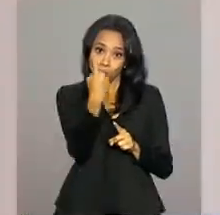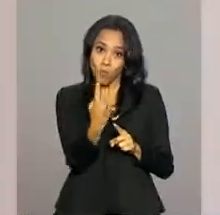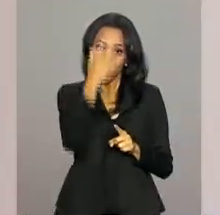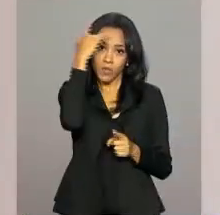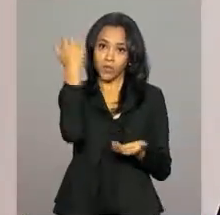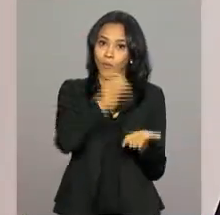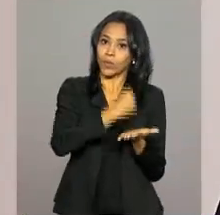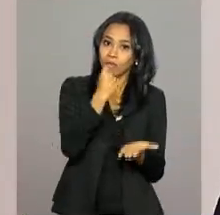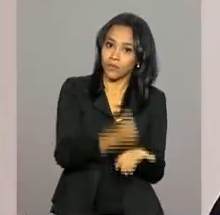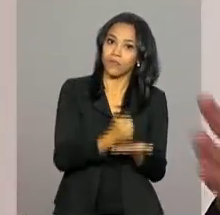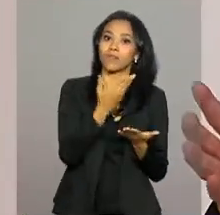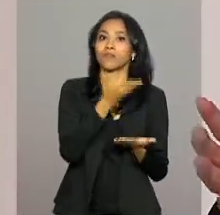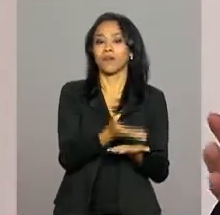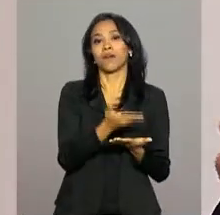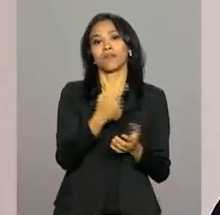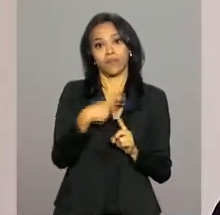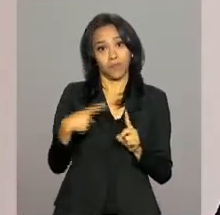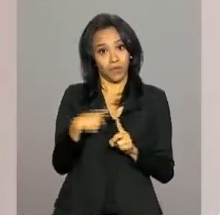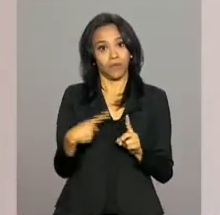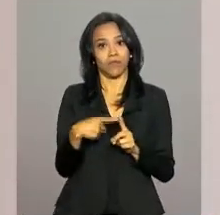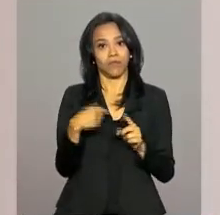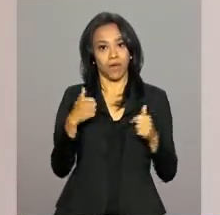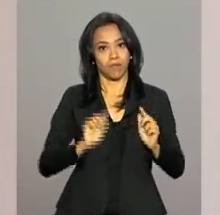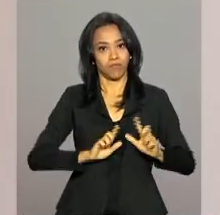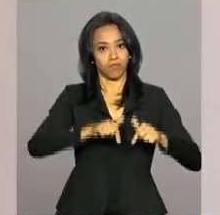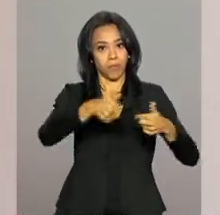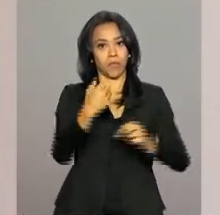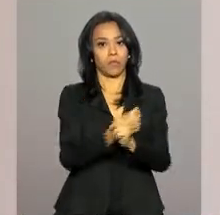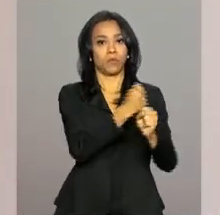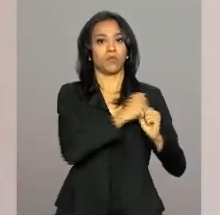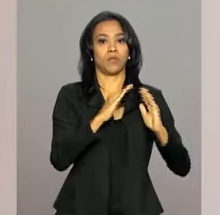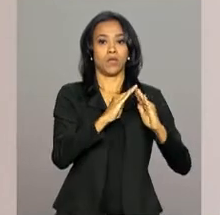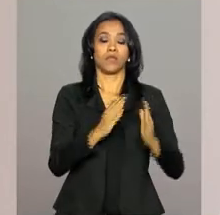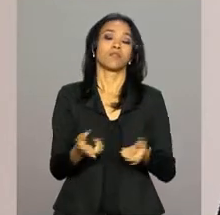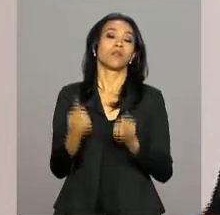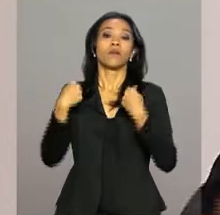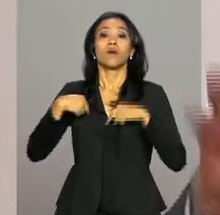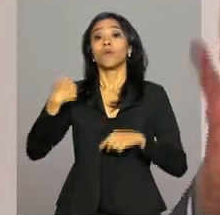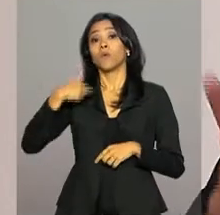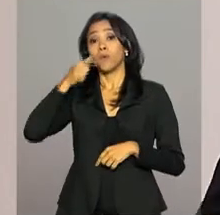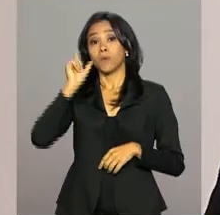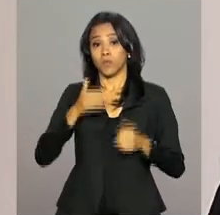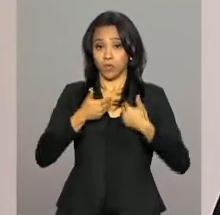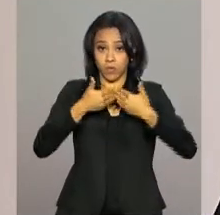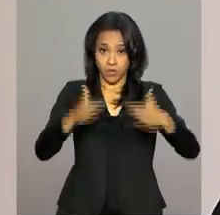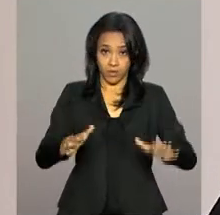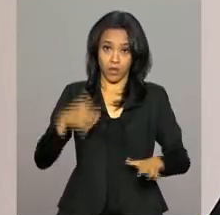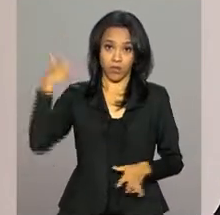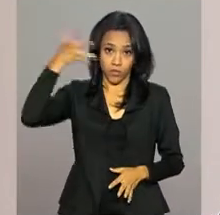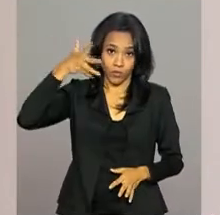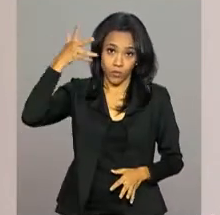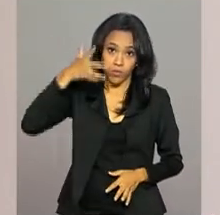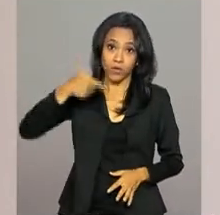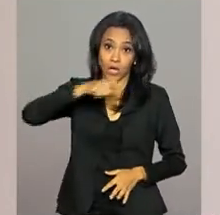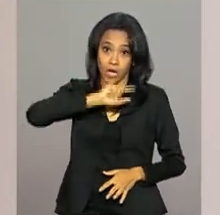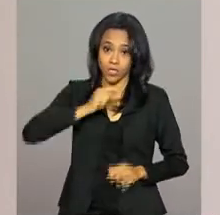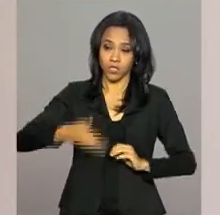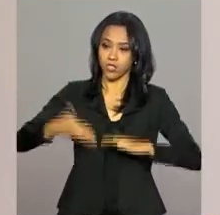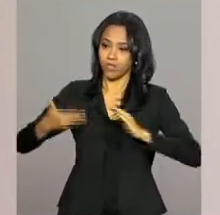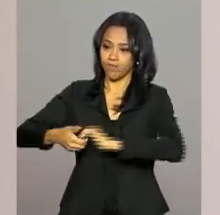aliás ontem até quando eu ea iniciar a minha fala eu disse olha antes de saudar a todos que estão aqui